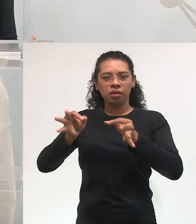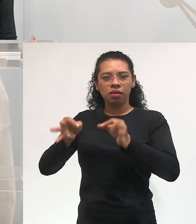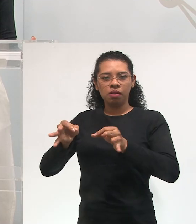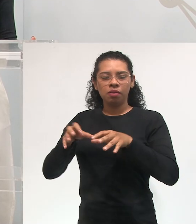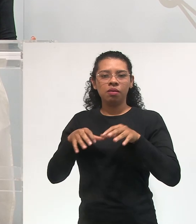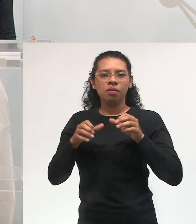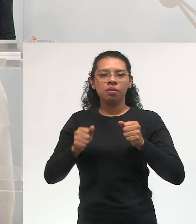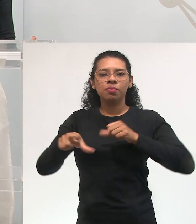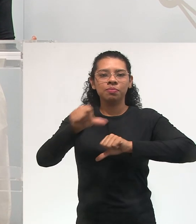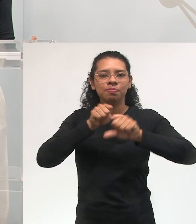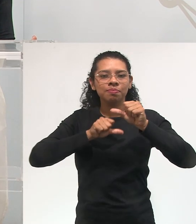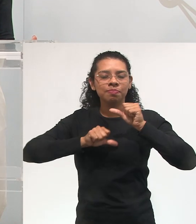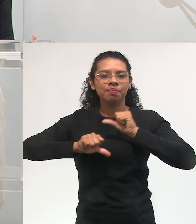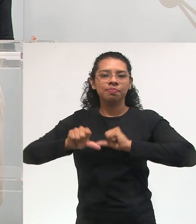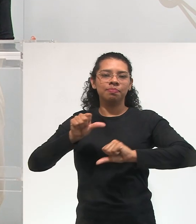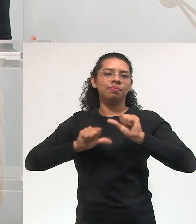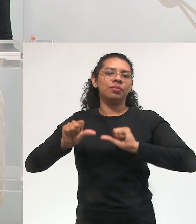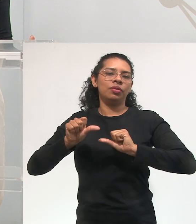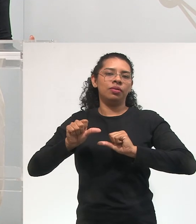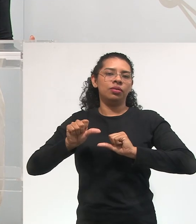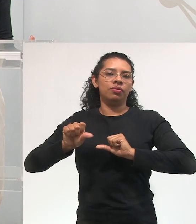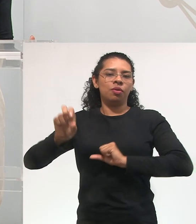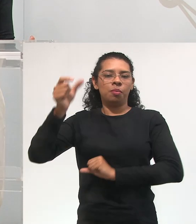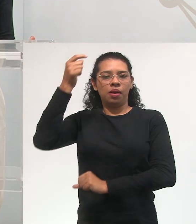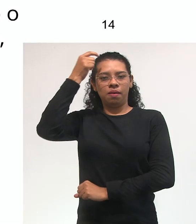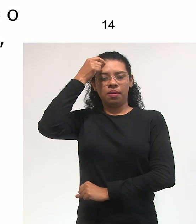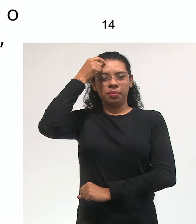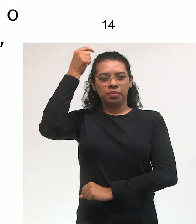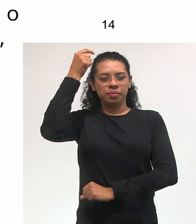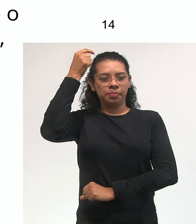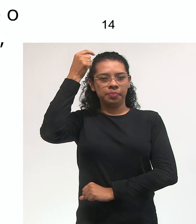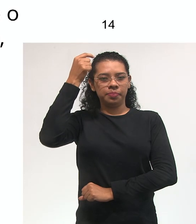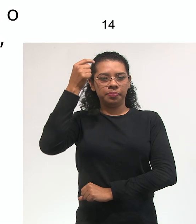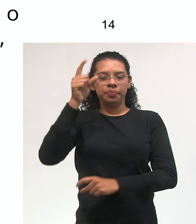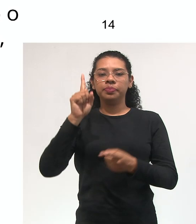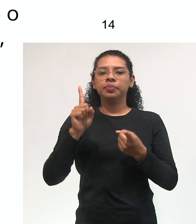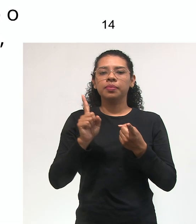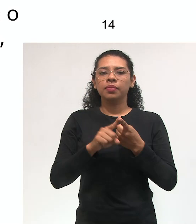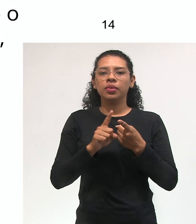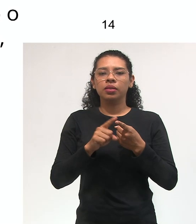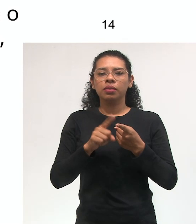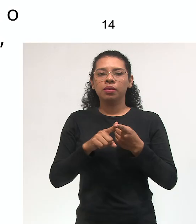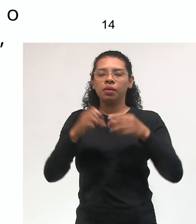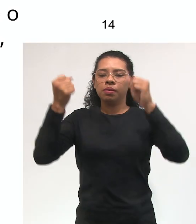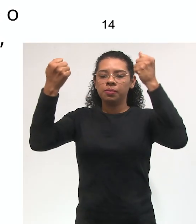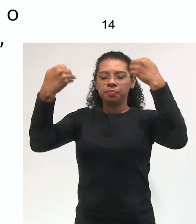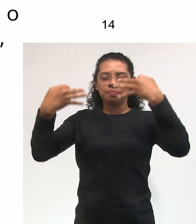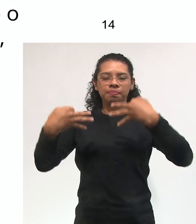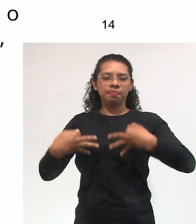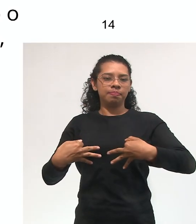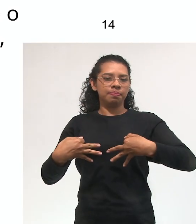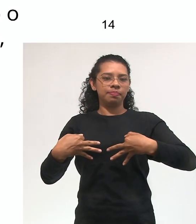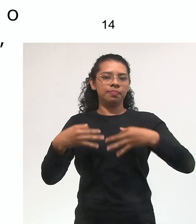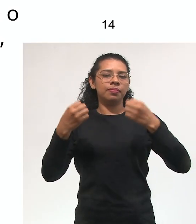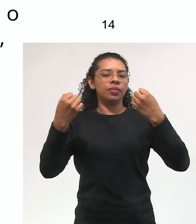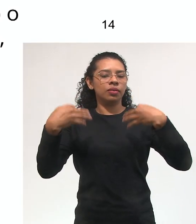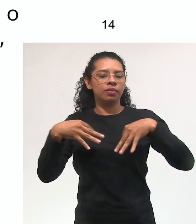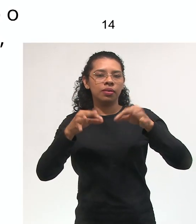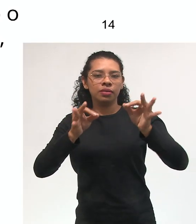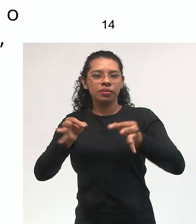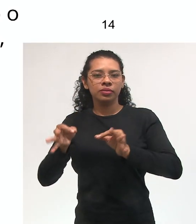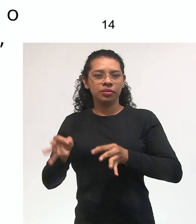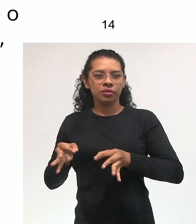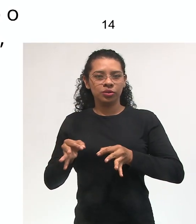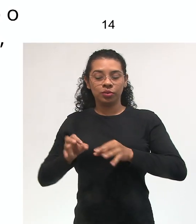uma consciência revolucionária. E aí ele vai argumentar, né, dizendo o